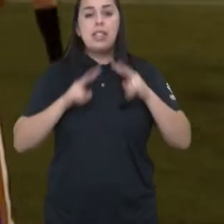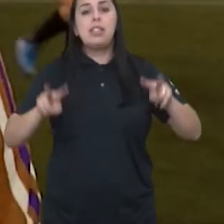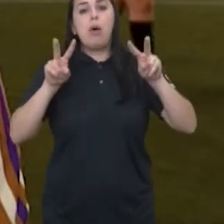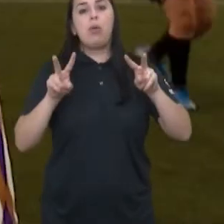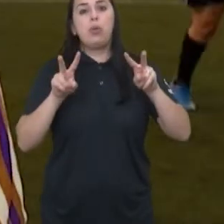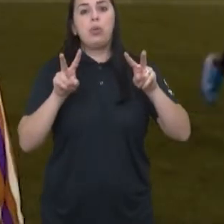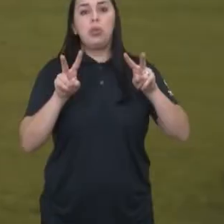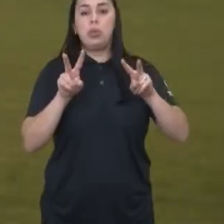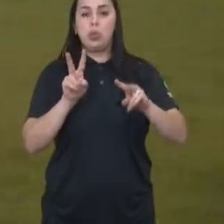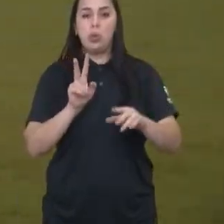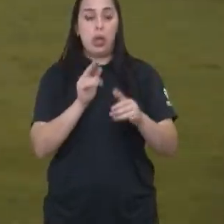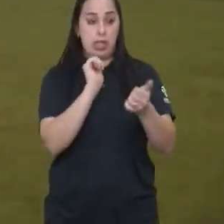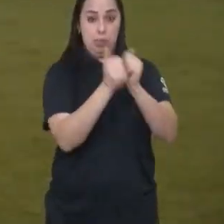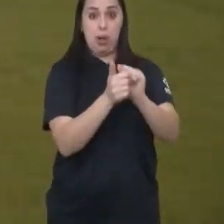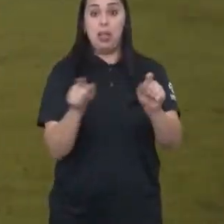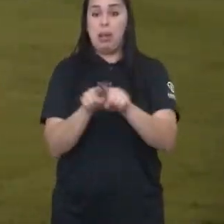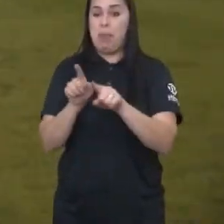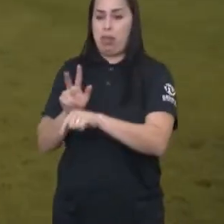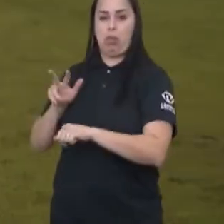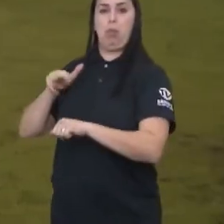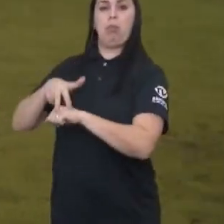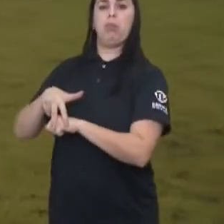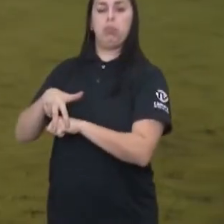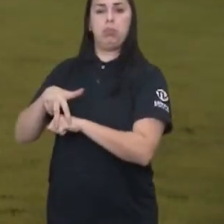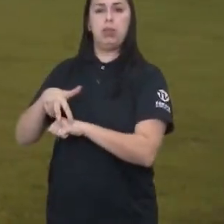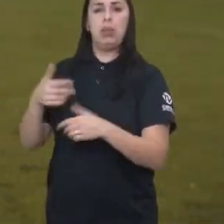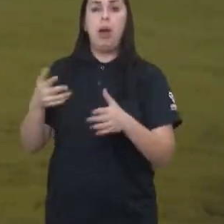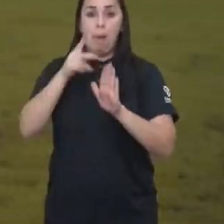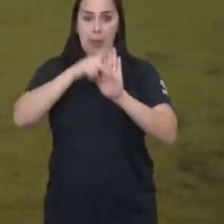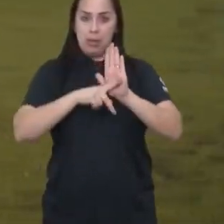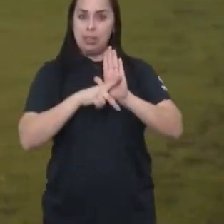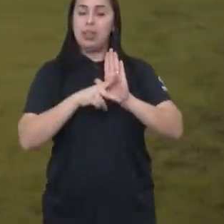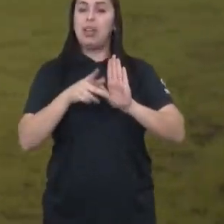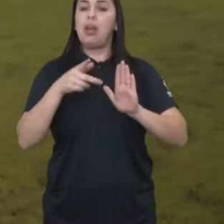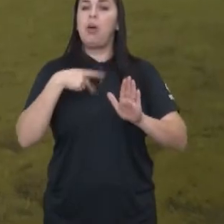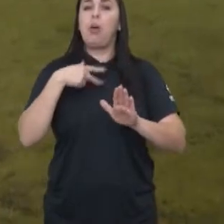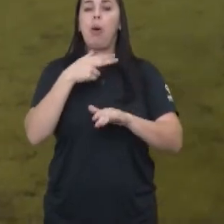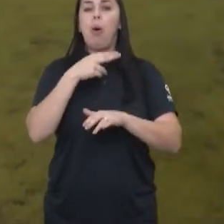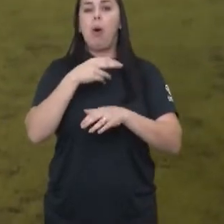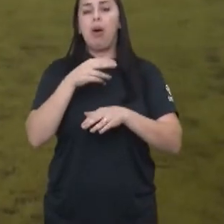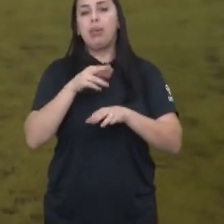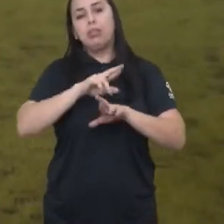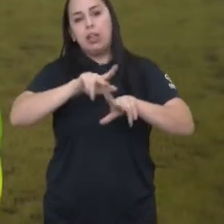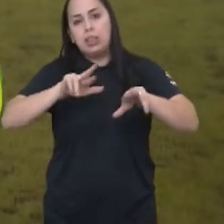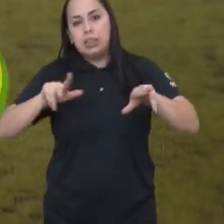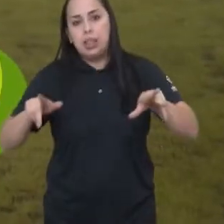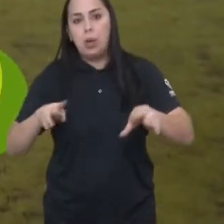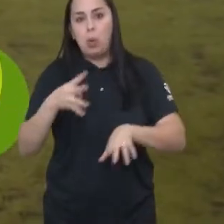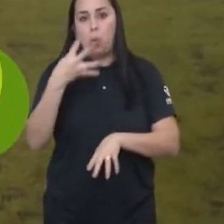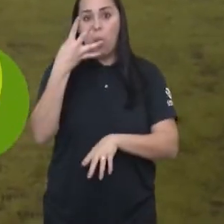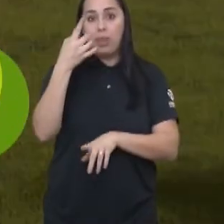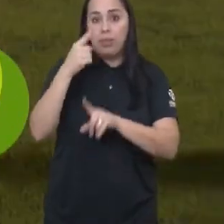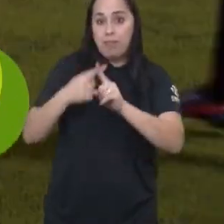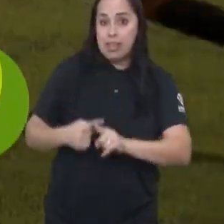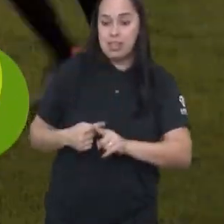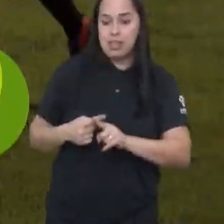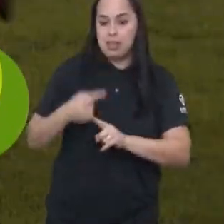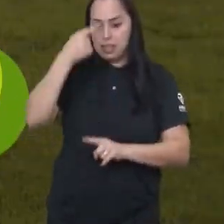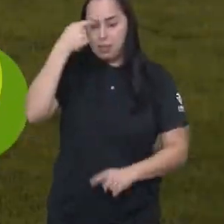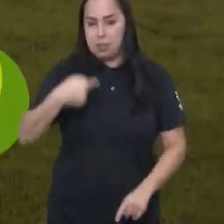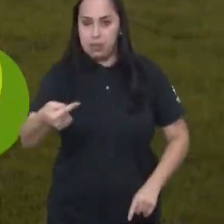mas também visão empoderamento se interessou o projeto oferece opções e vamos por até quatro vezes na semana